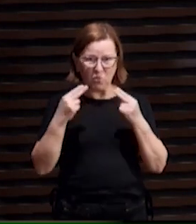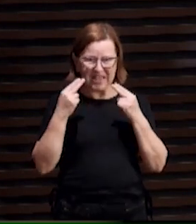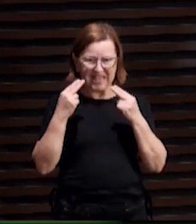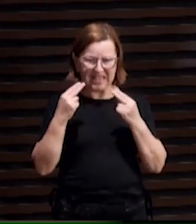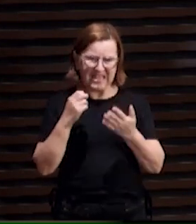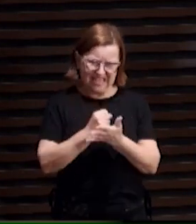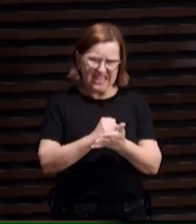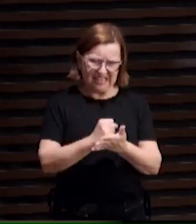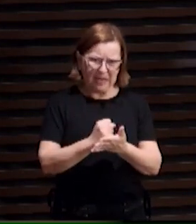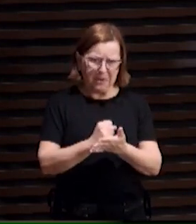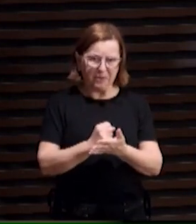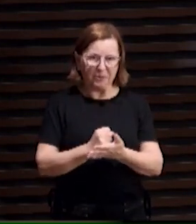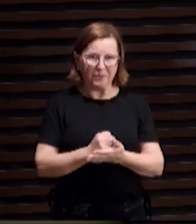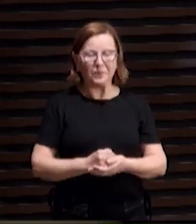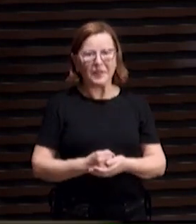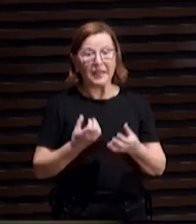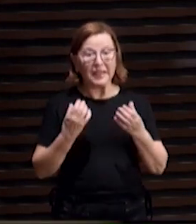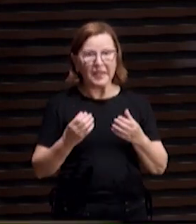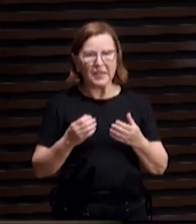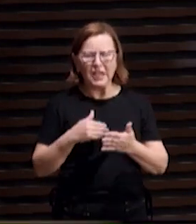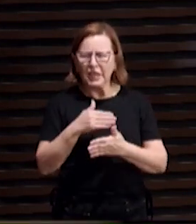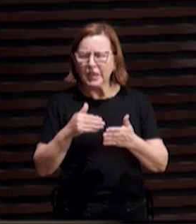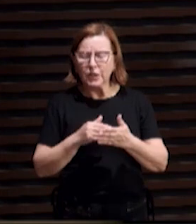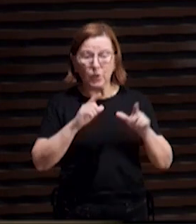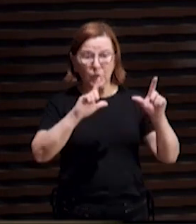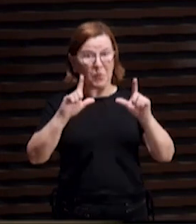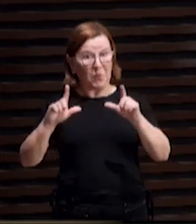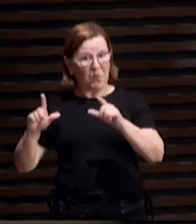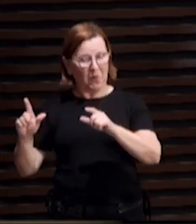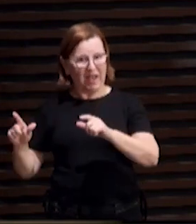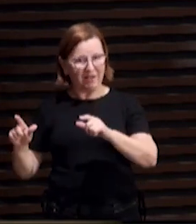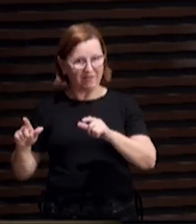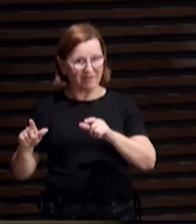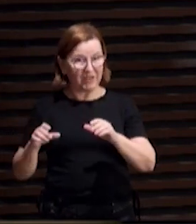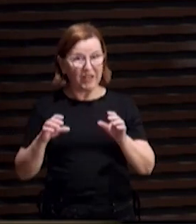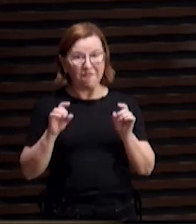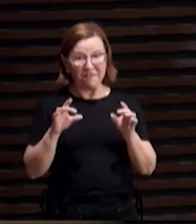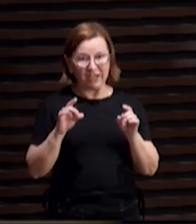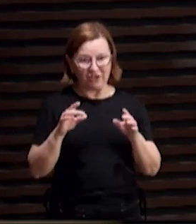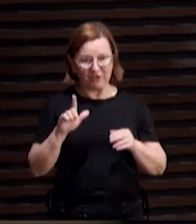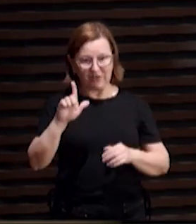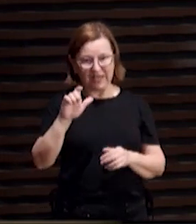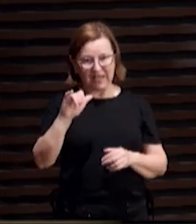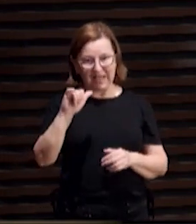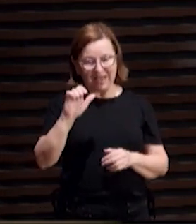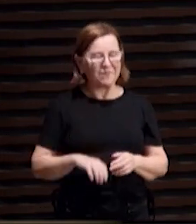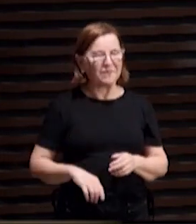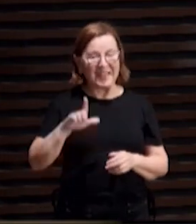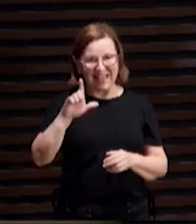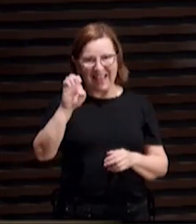E ele queria que todas as obras dele fossem leiloadas. E o